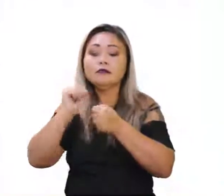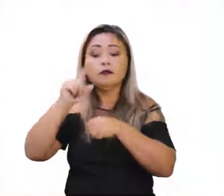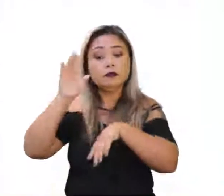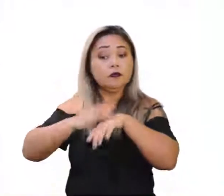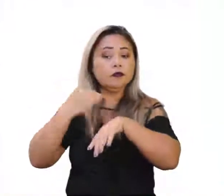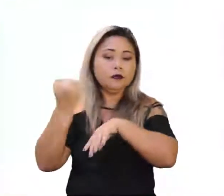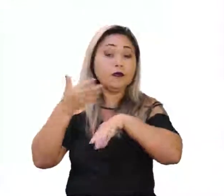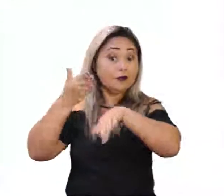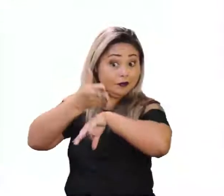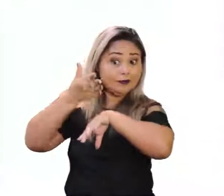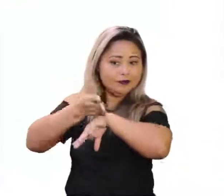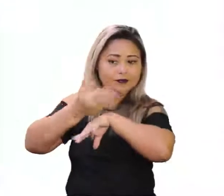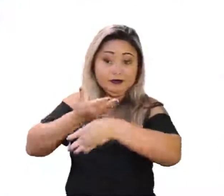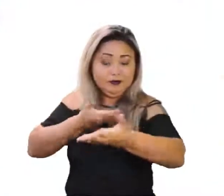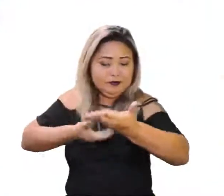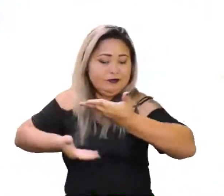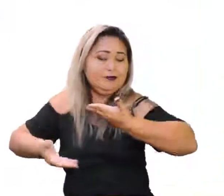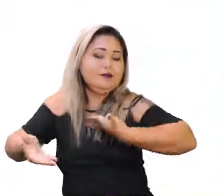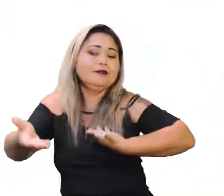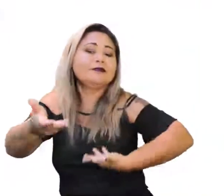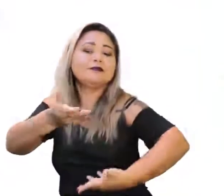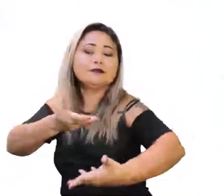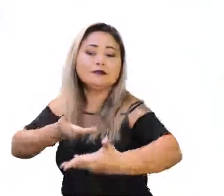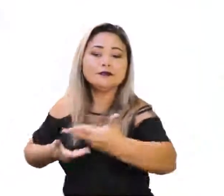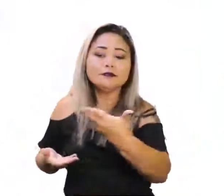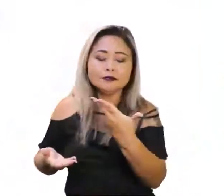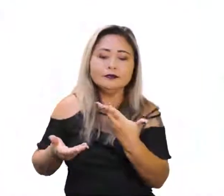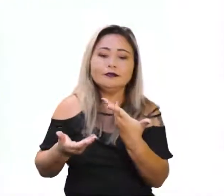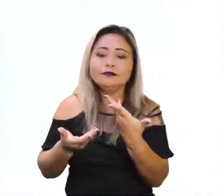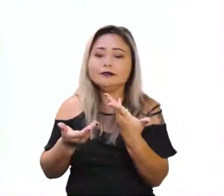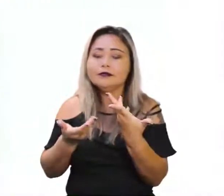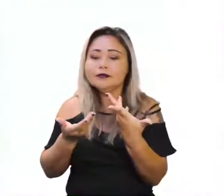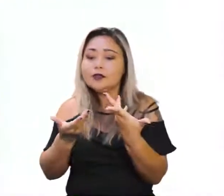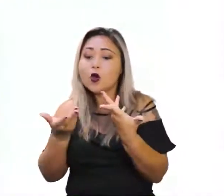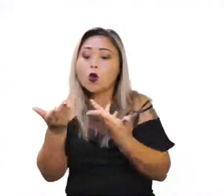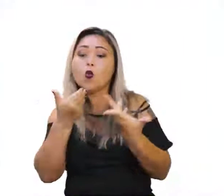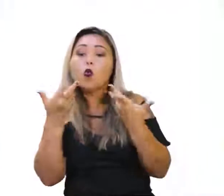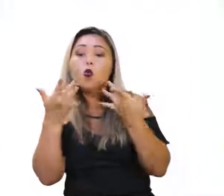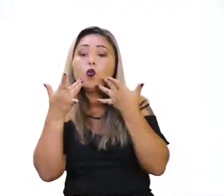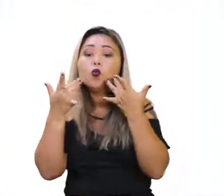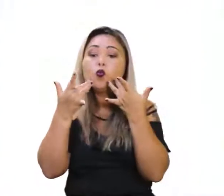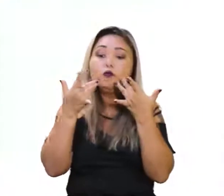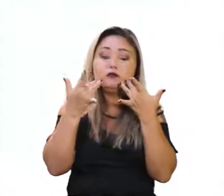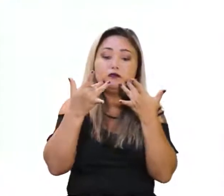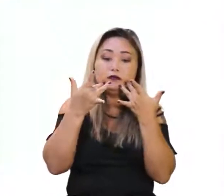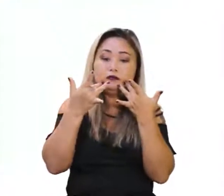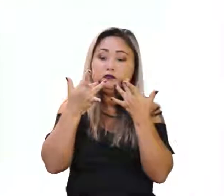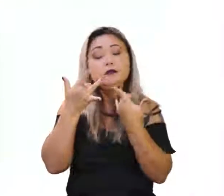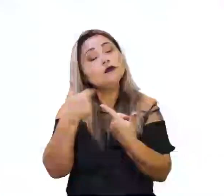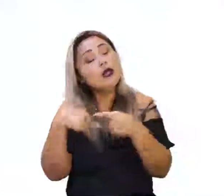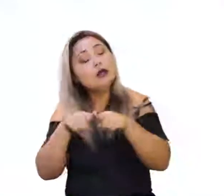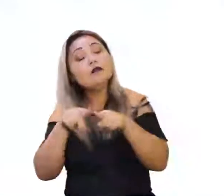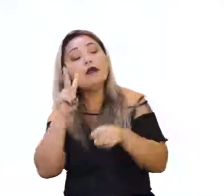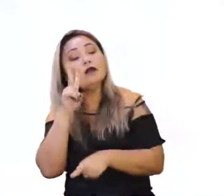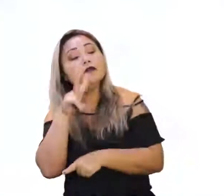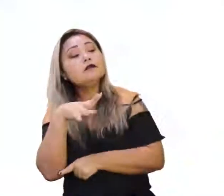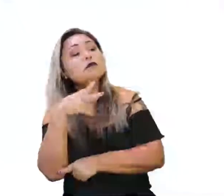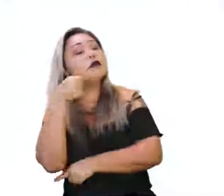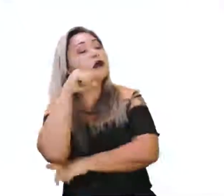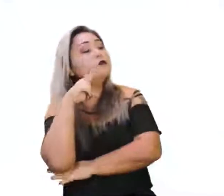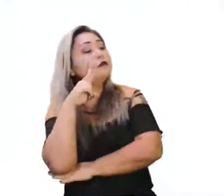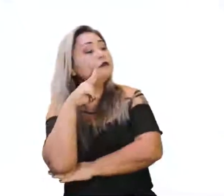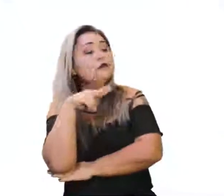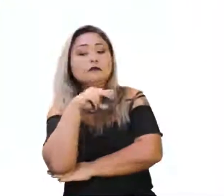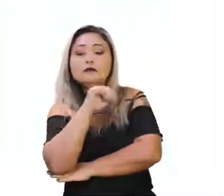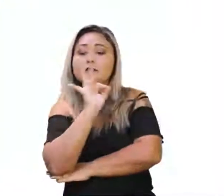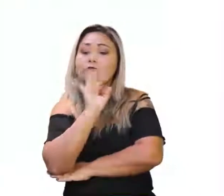importante é participar, se envolver com o clima da encenação, né? E prestigiar o trabalho dos atores. Eu acho que